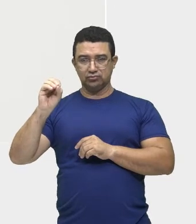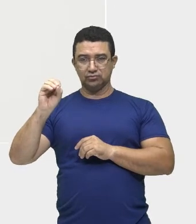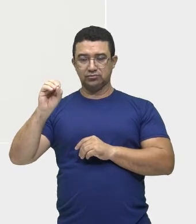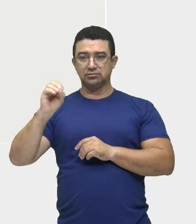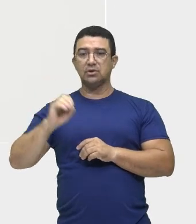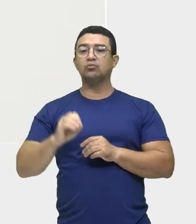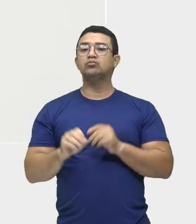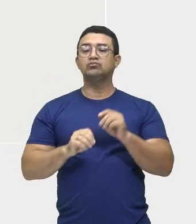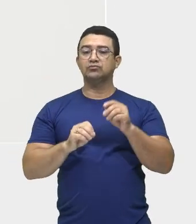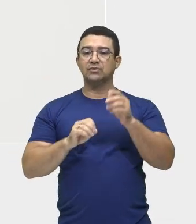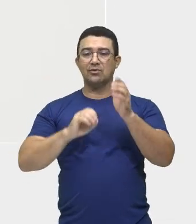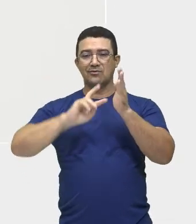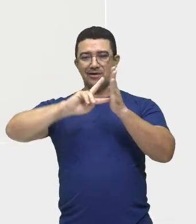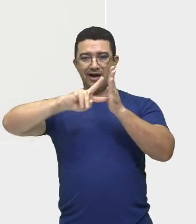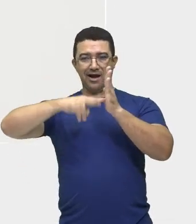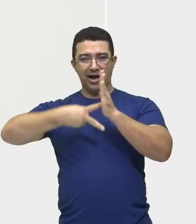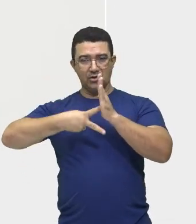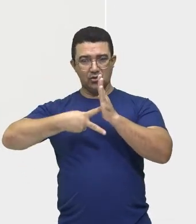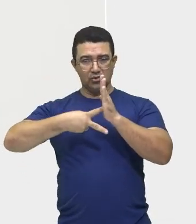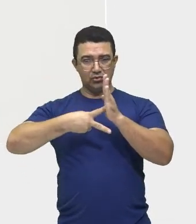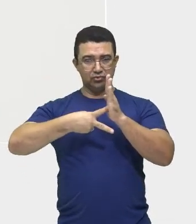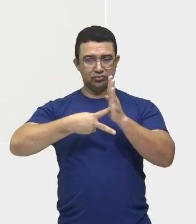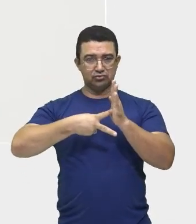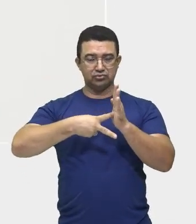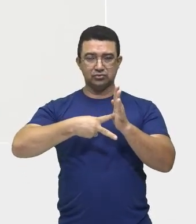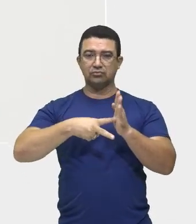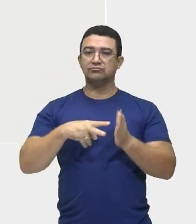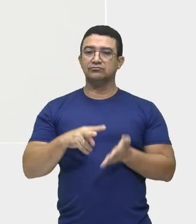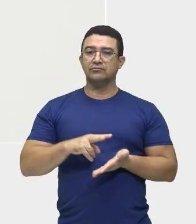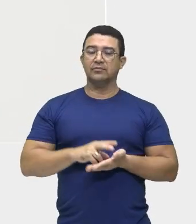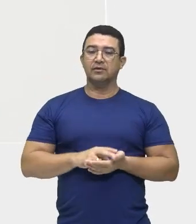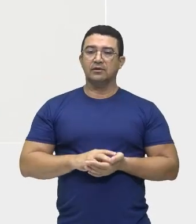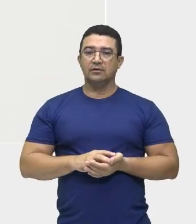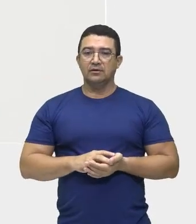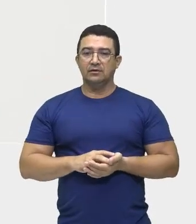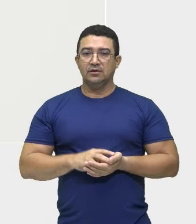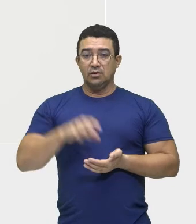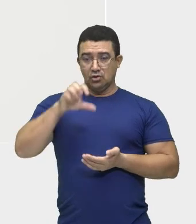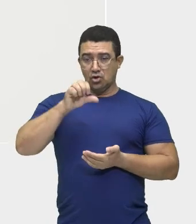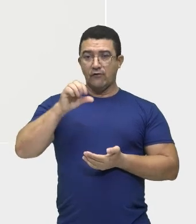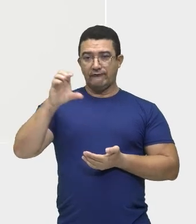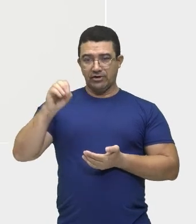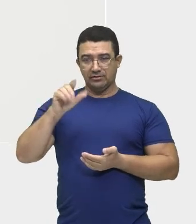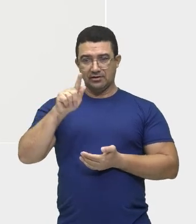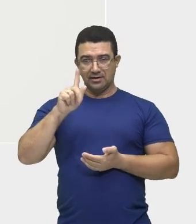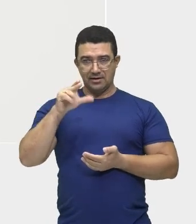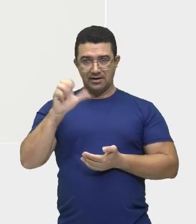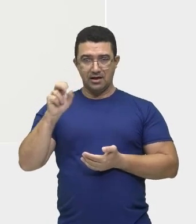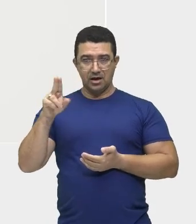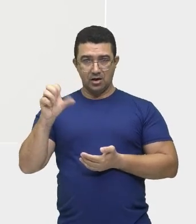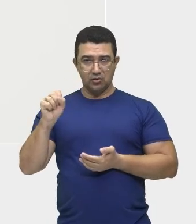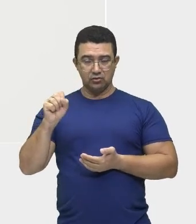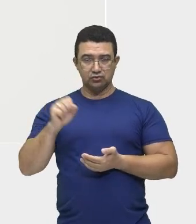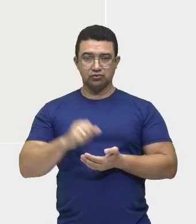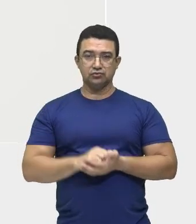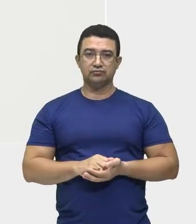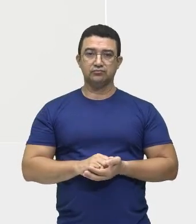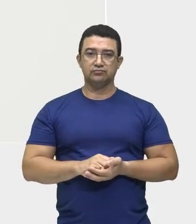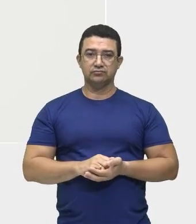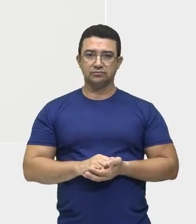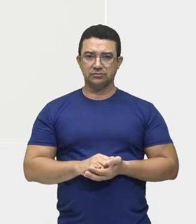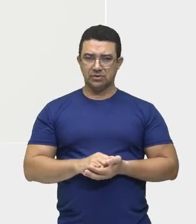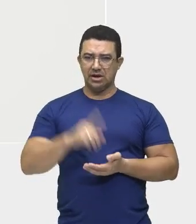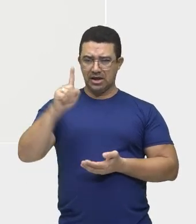Aqui, ó, 90 graus, mais conhecido como ângulo reto, tá bom? Ele está dizendo aí que o obtusângulo é um triângulo que